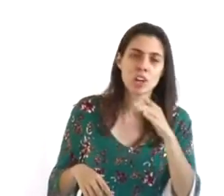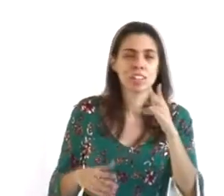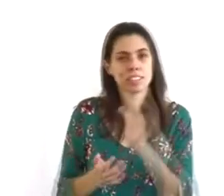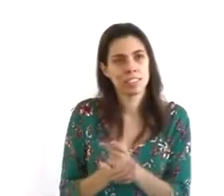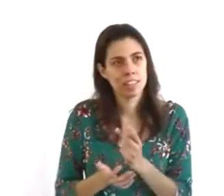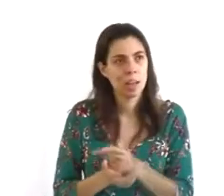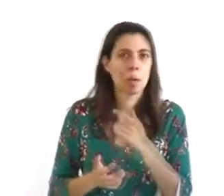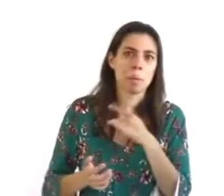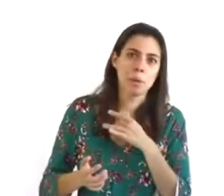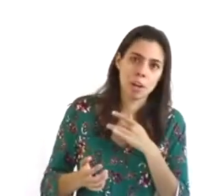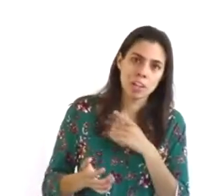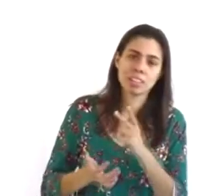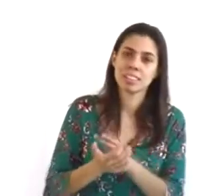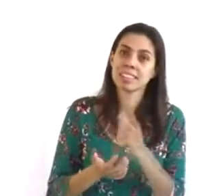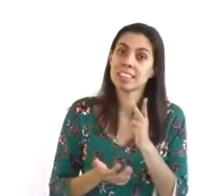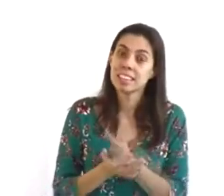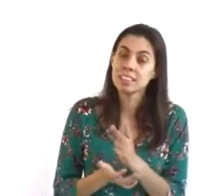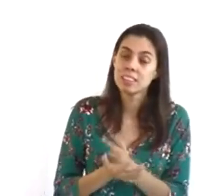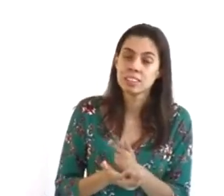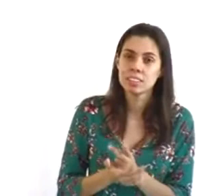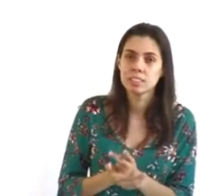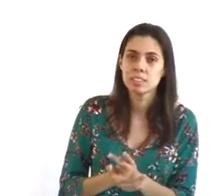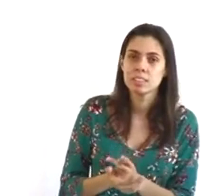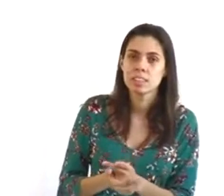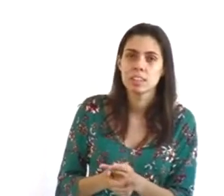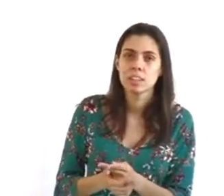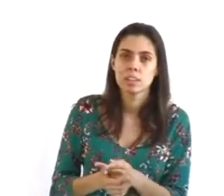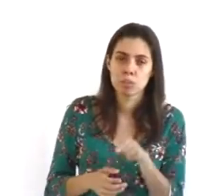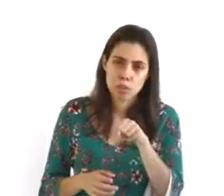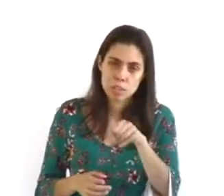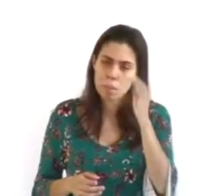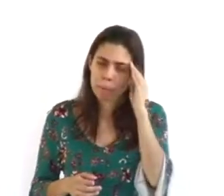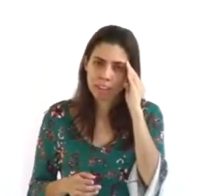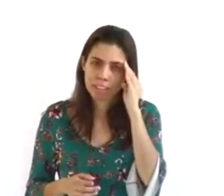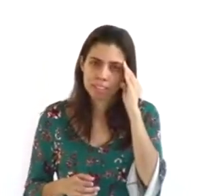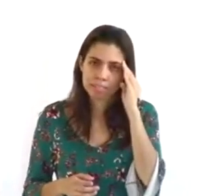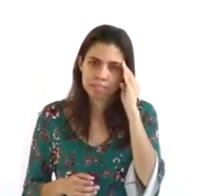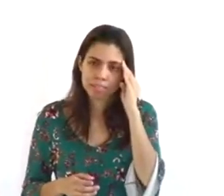Eu já entendi que a misericórdia de Deus dura para sempre. Será?